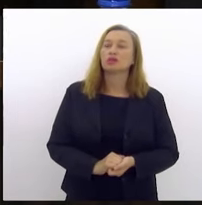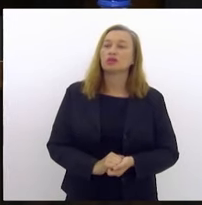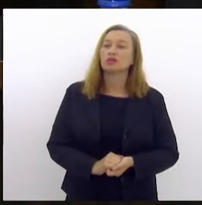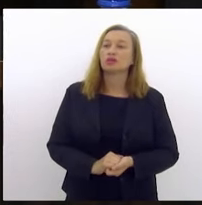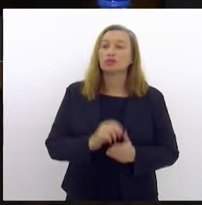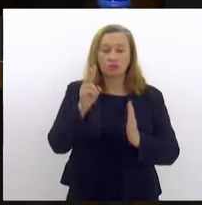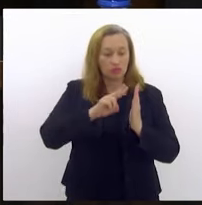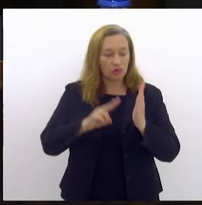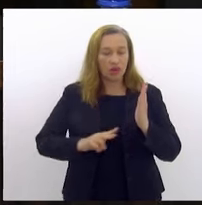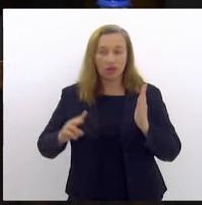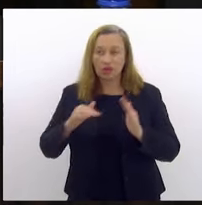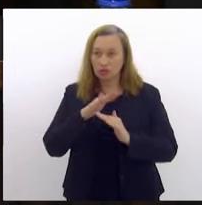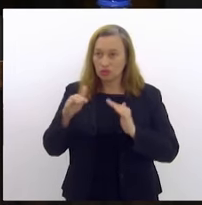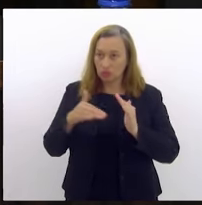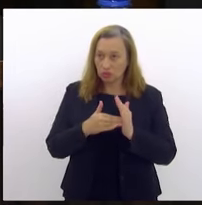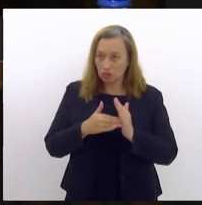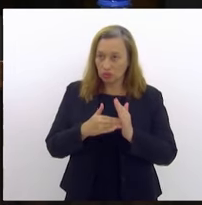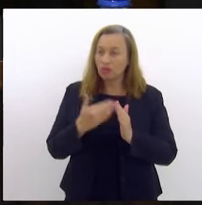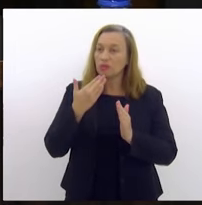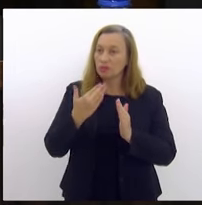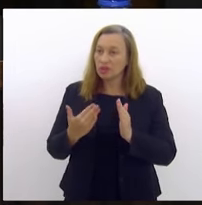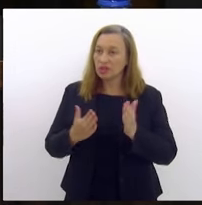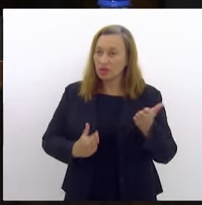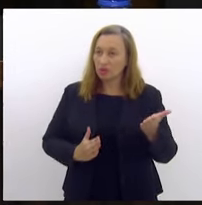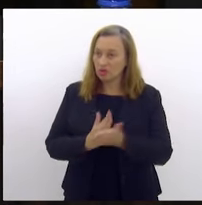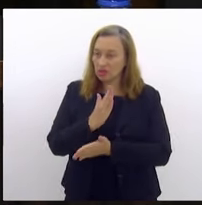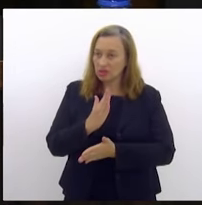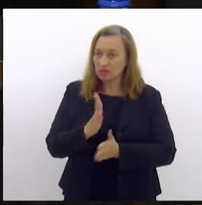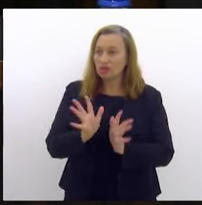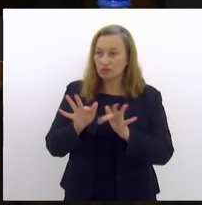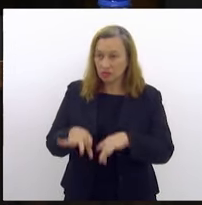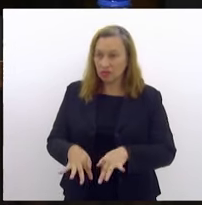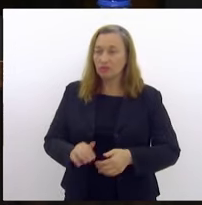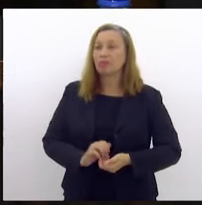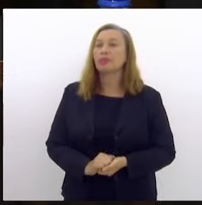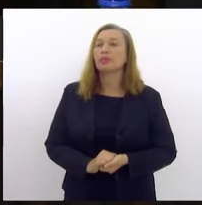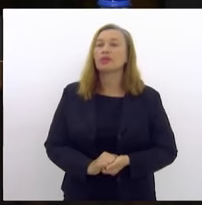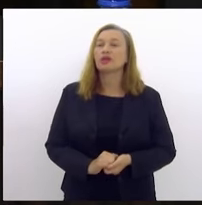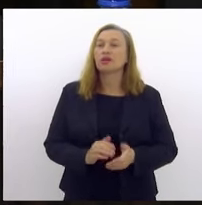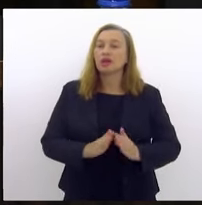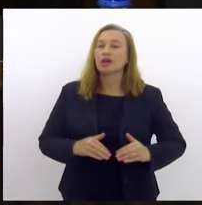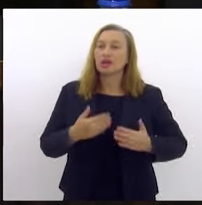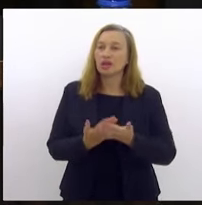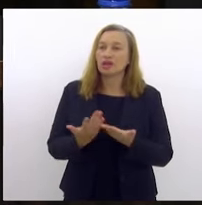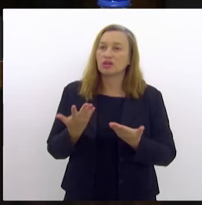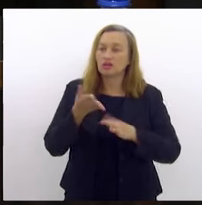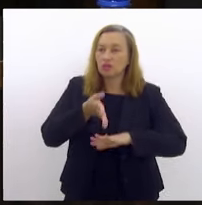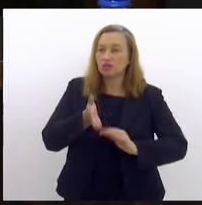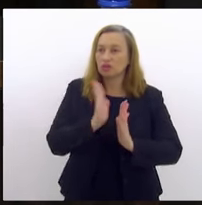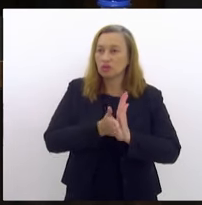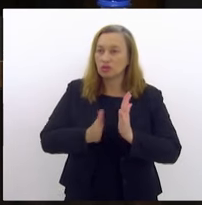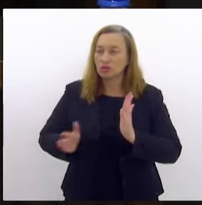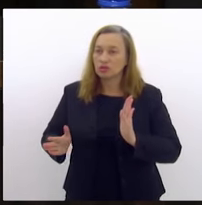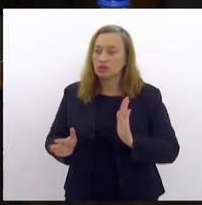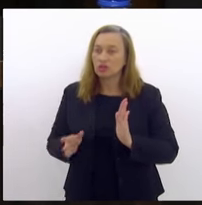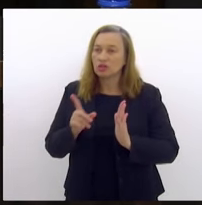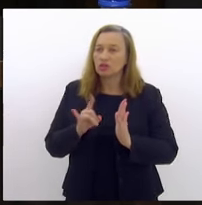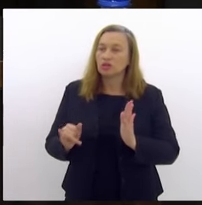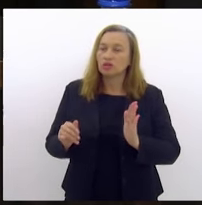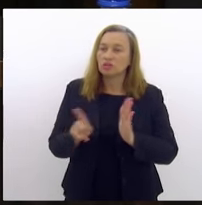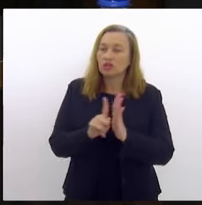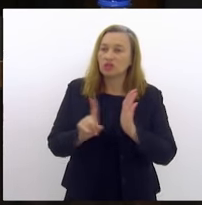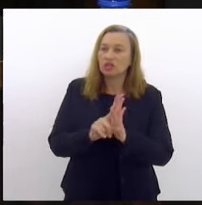Vou ler todos os requerimentos e pedir aprovação ao final. Requerimento de inclusão na ordem do dia do projeto